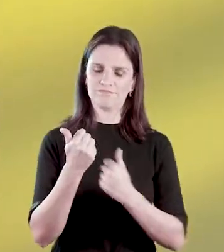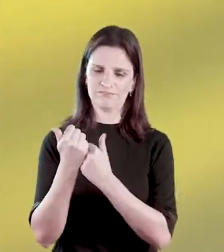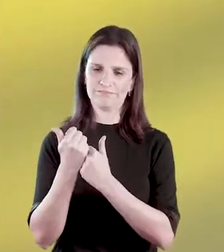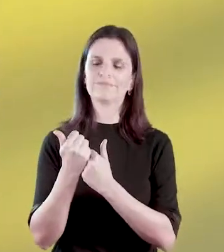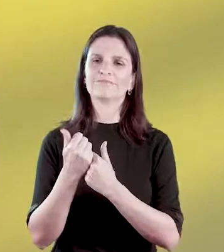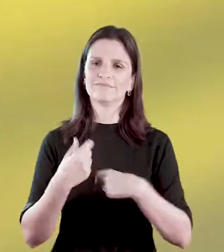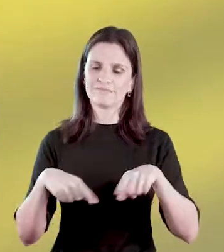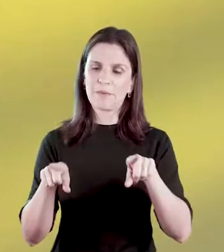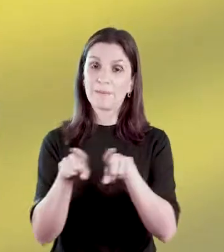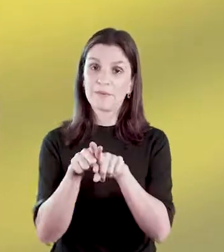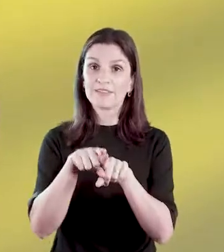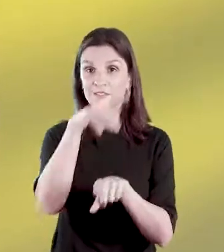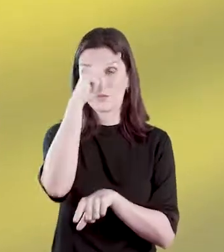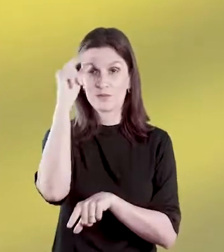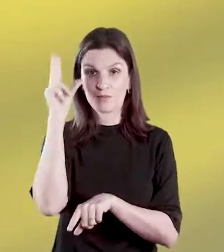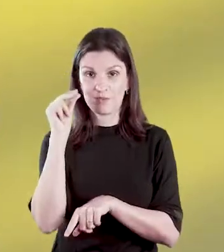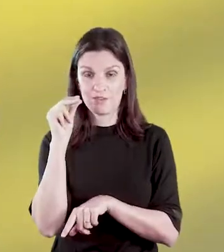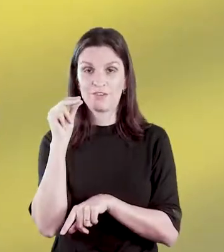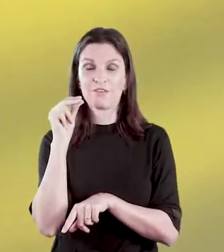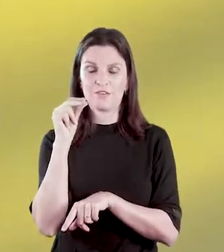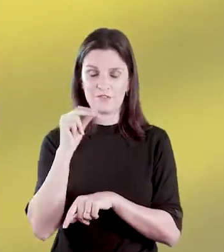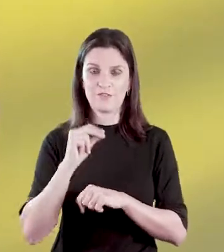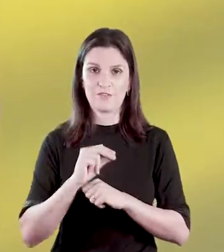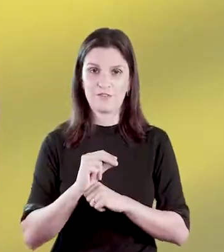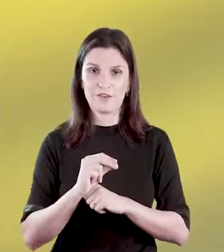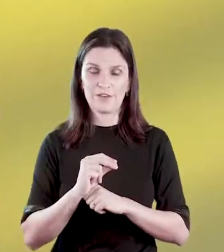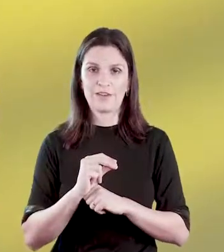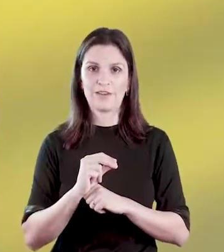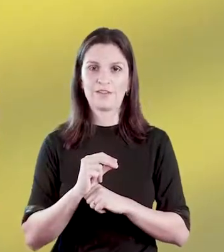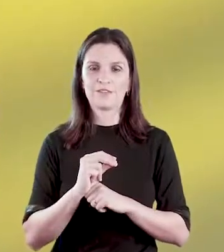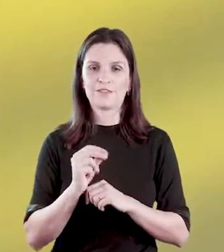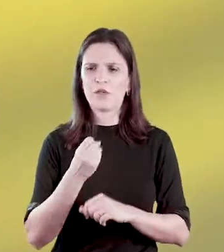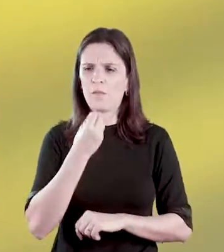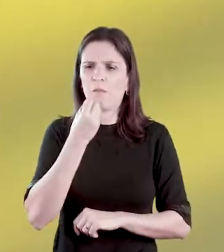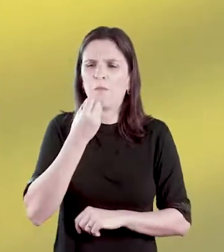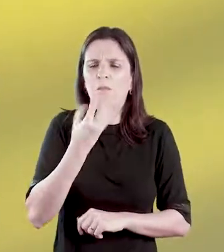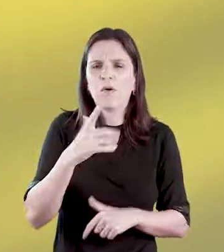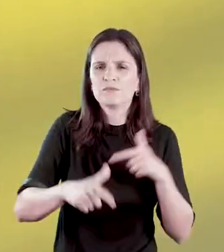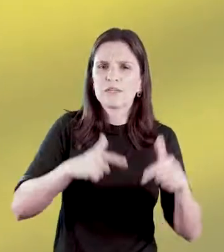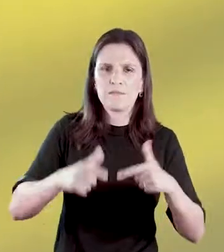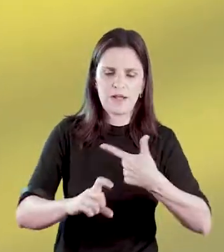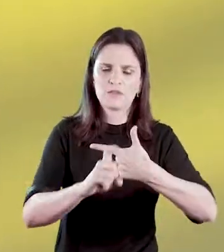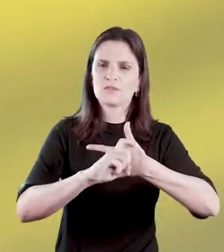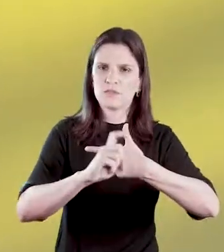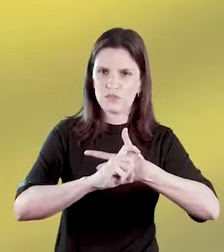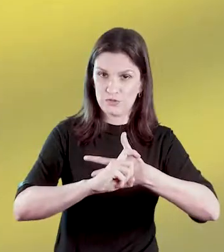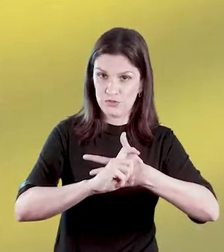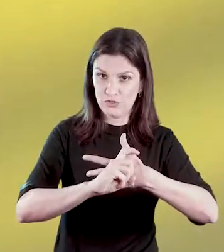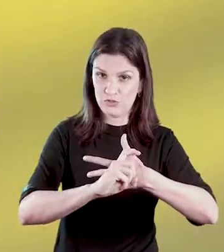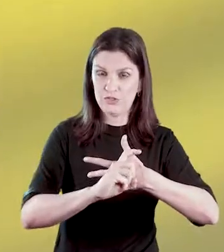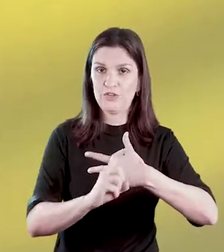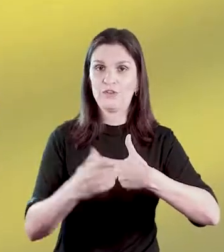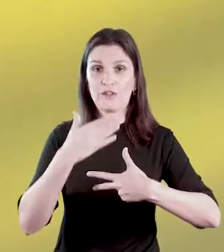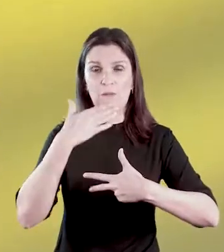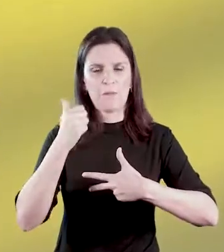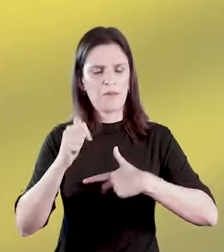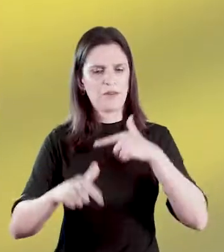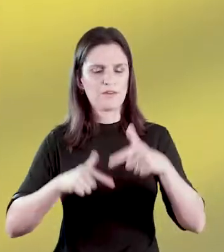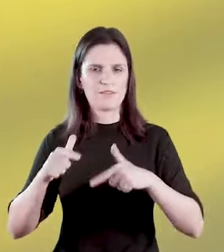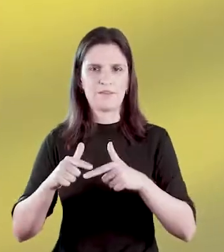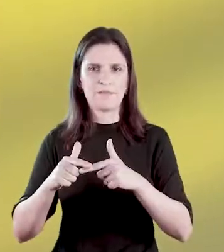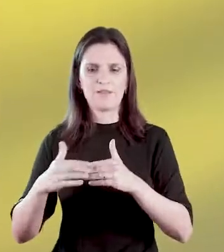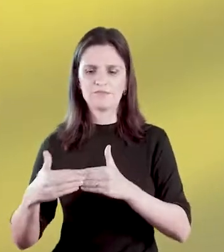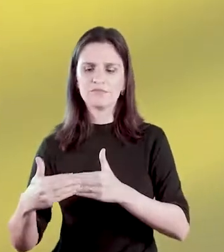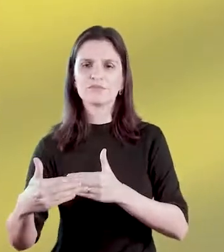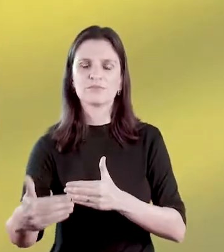meu par e vai ser parceiro do prefeito quer ajudar que ele faz uma excelente administração melhor do que ele já fez entendeu E